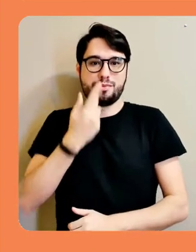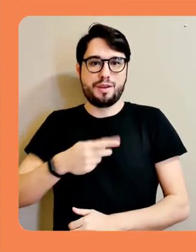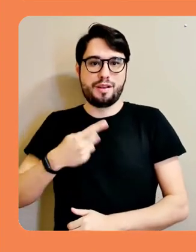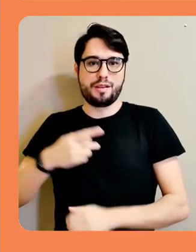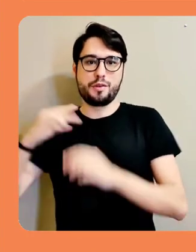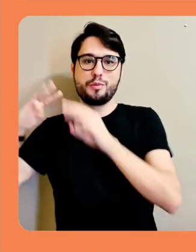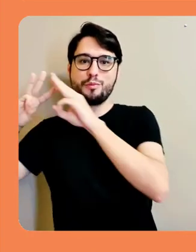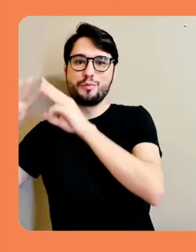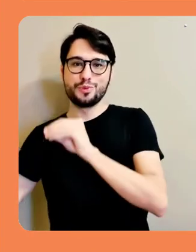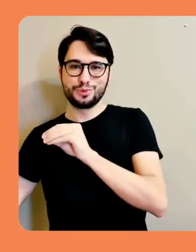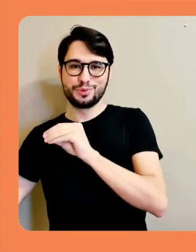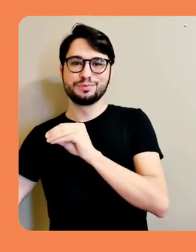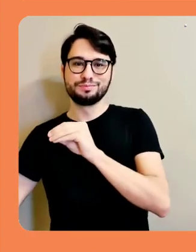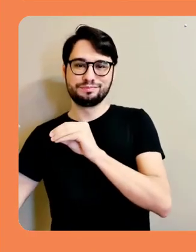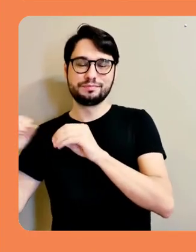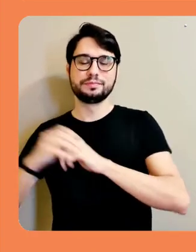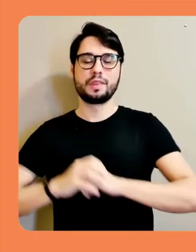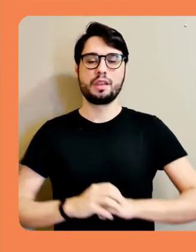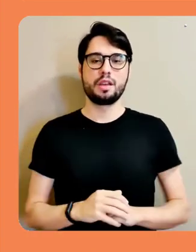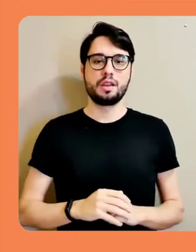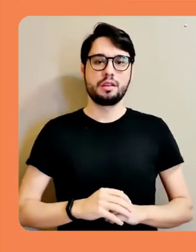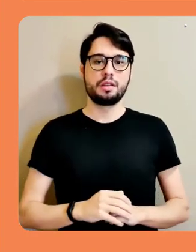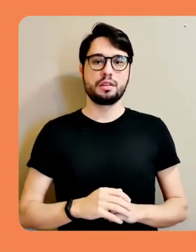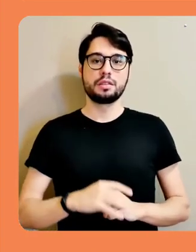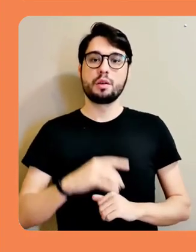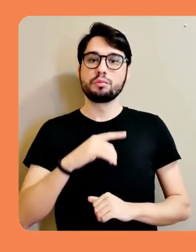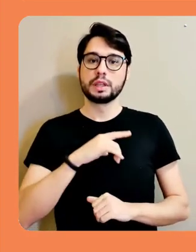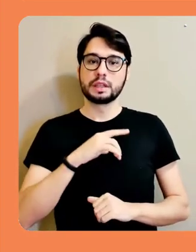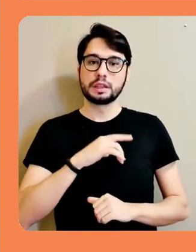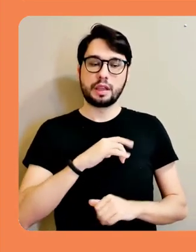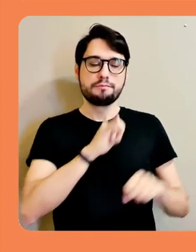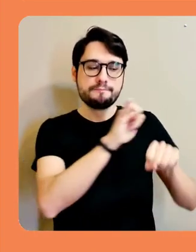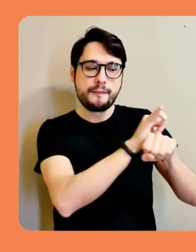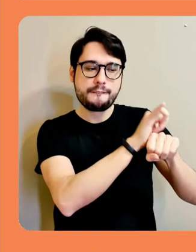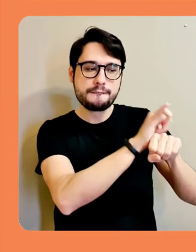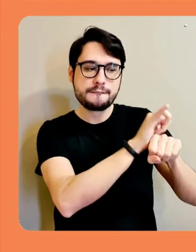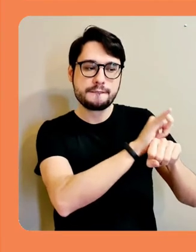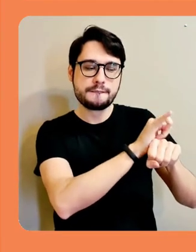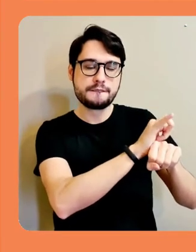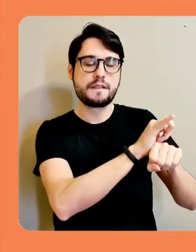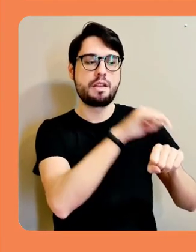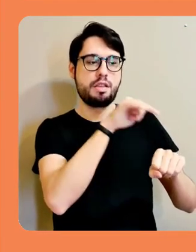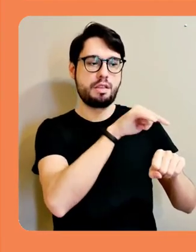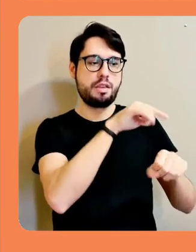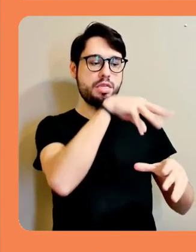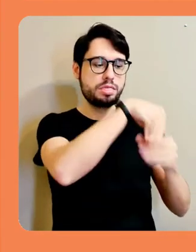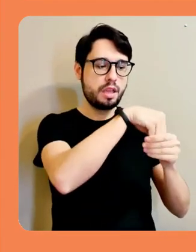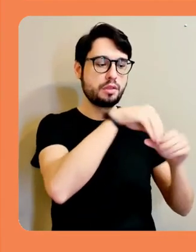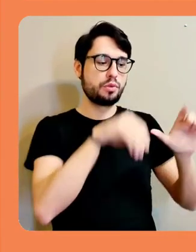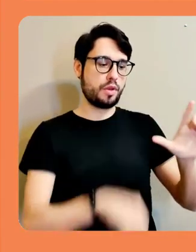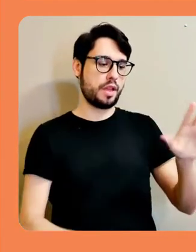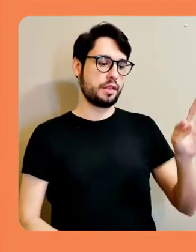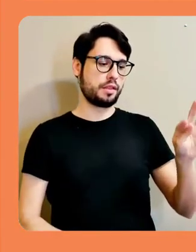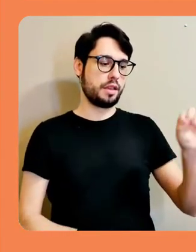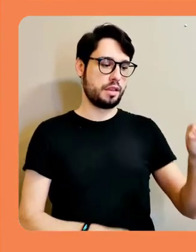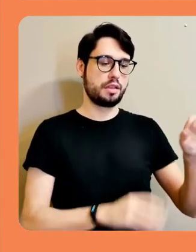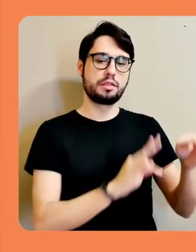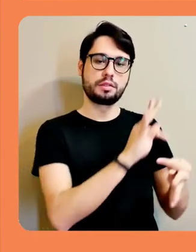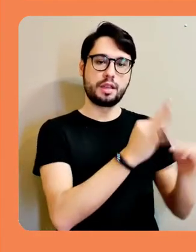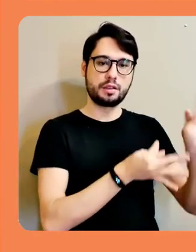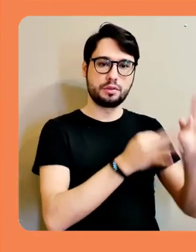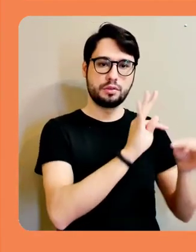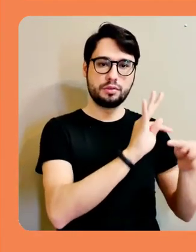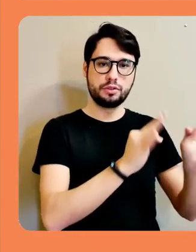ao sua plataforma de aprendizagem então aqui nós teríamos por exemplo o mudou que é o que nós vamos fazer